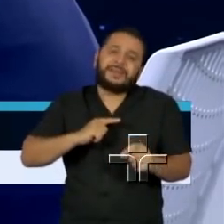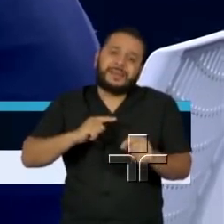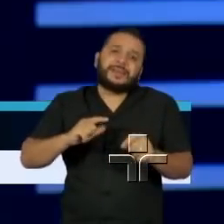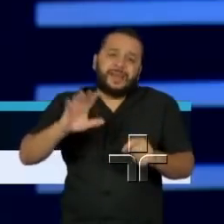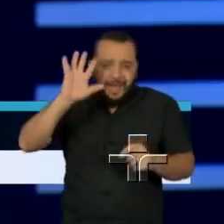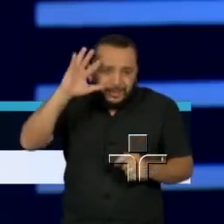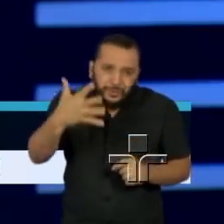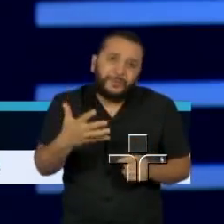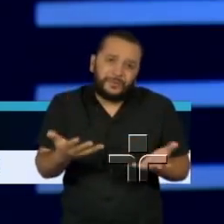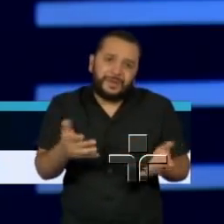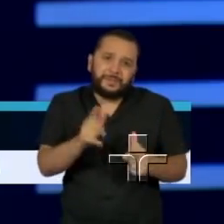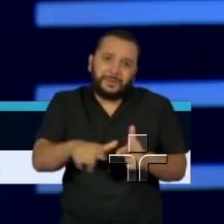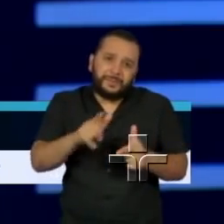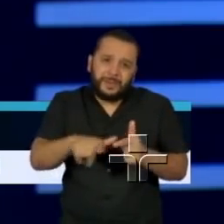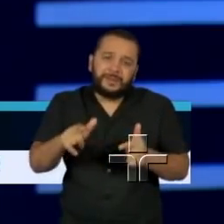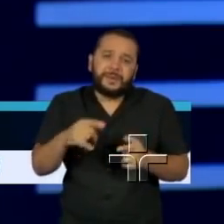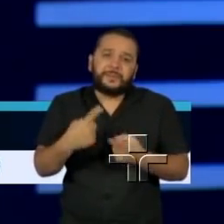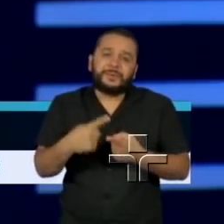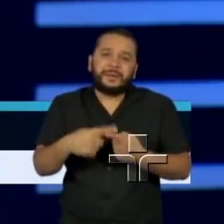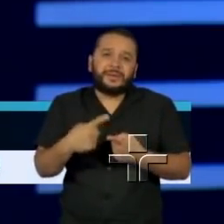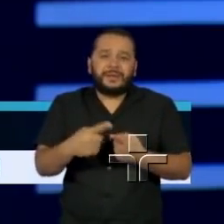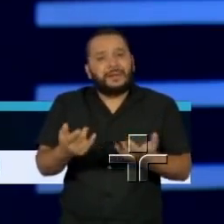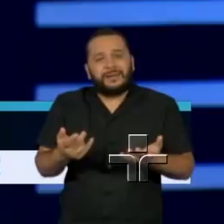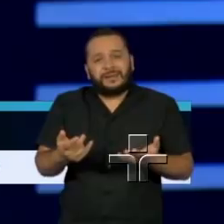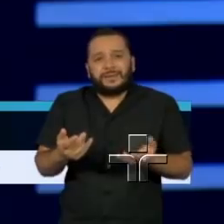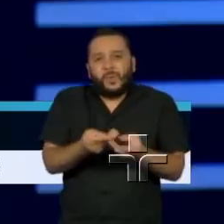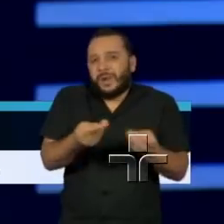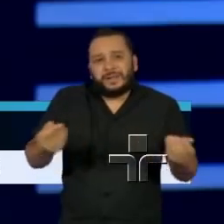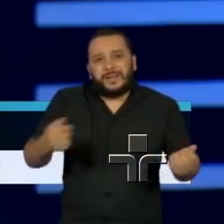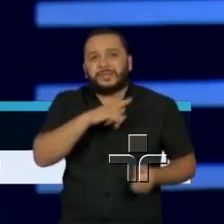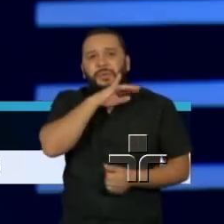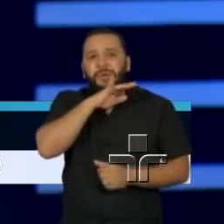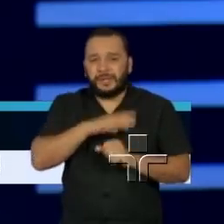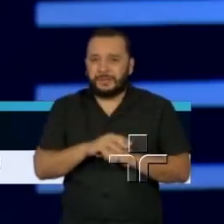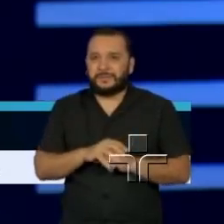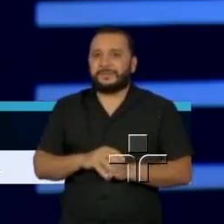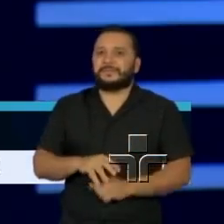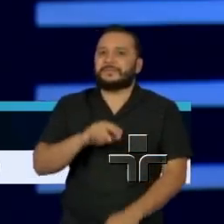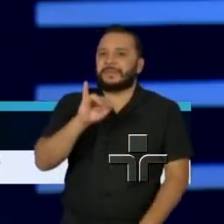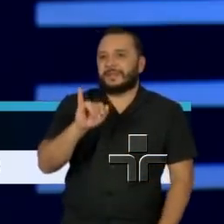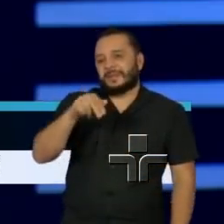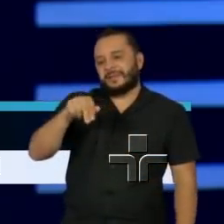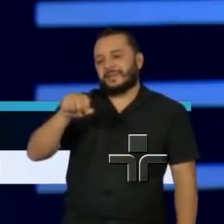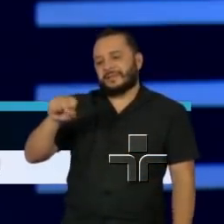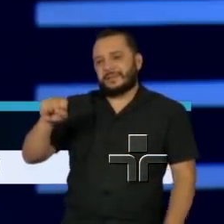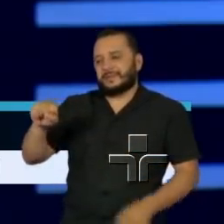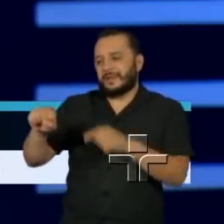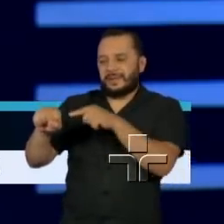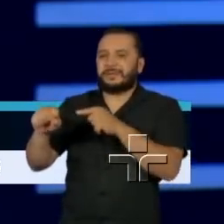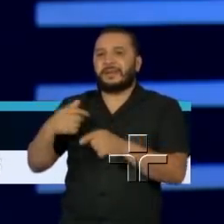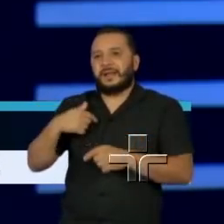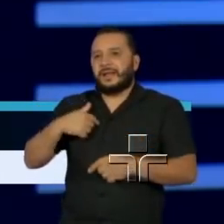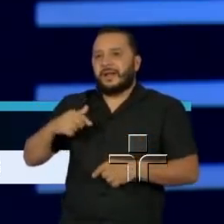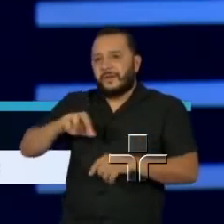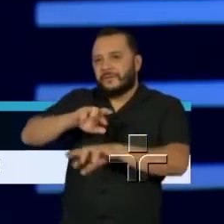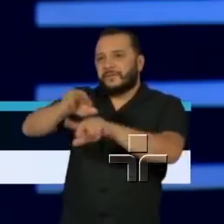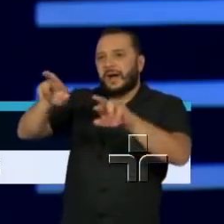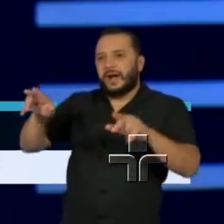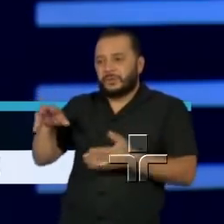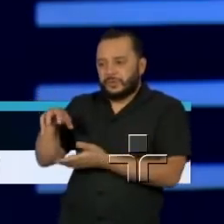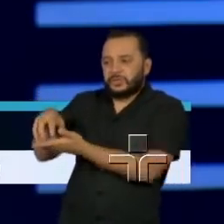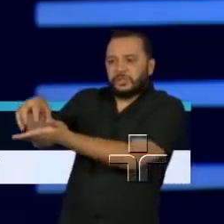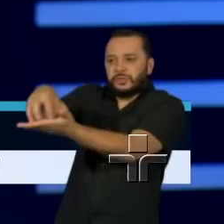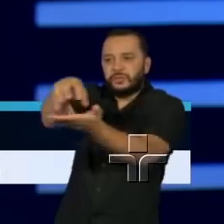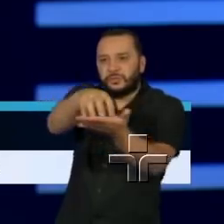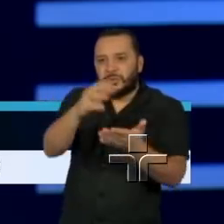né? Bem, bom lembrar que o INSS é produto da fusão de vários institutos de aposentadoria que tinham lá no